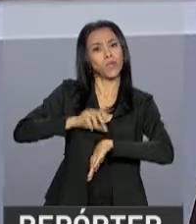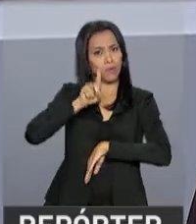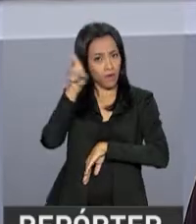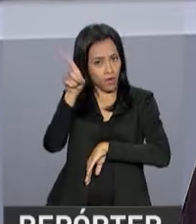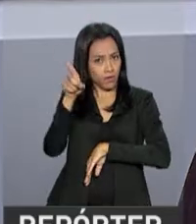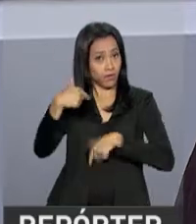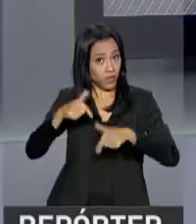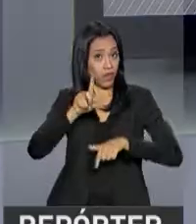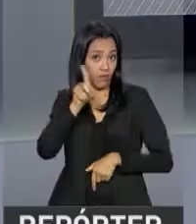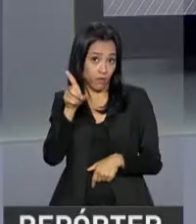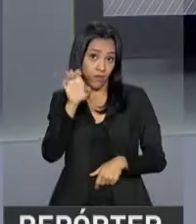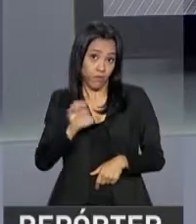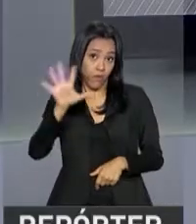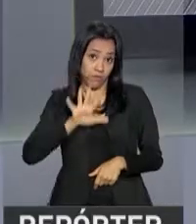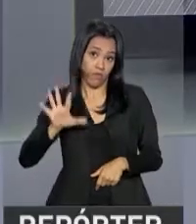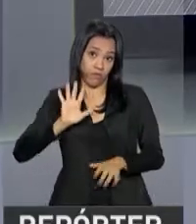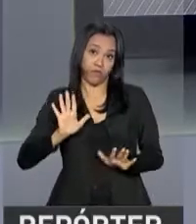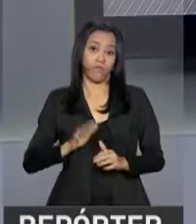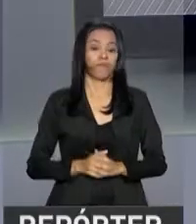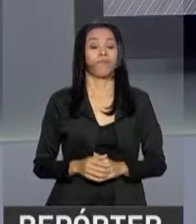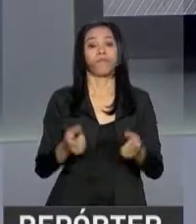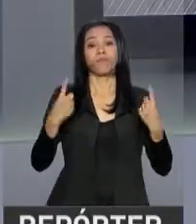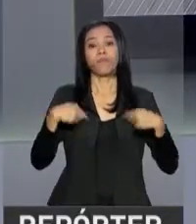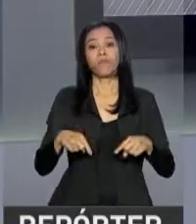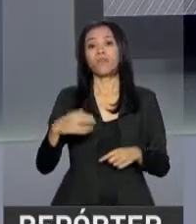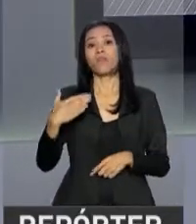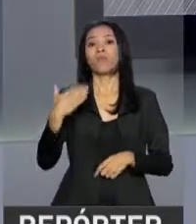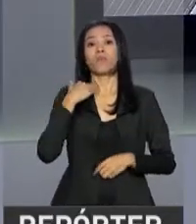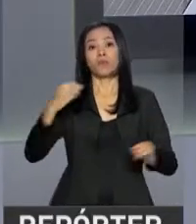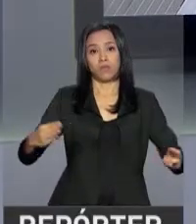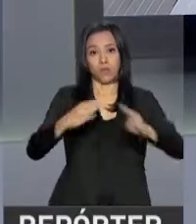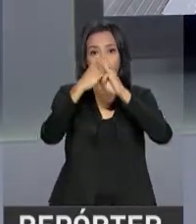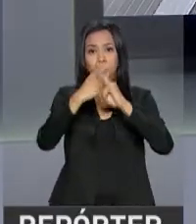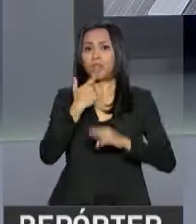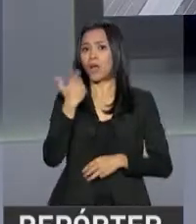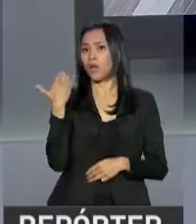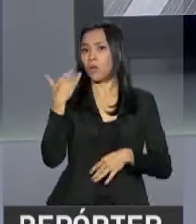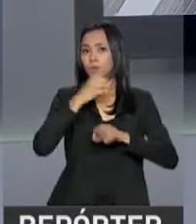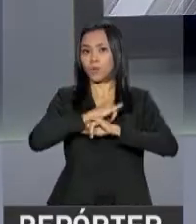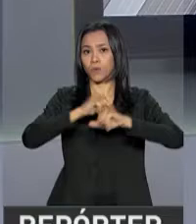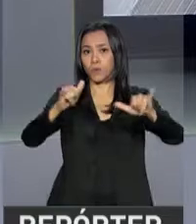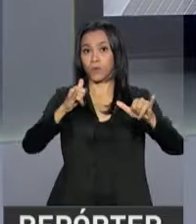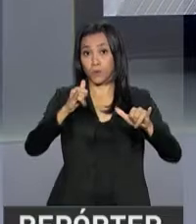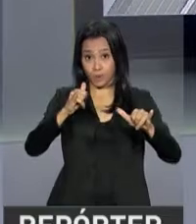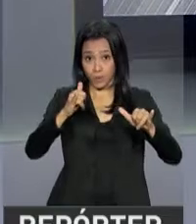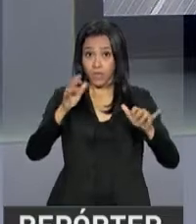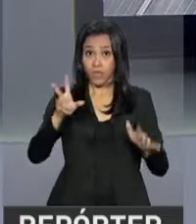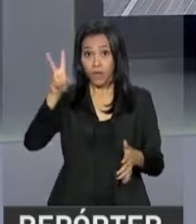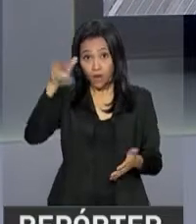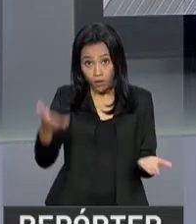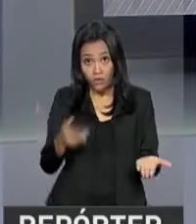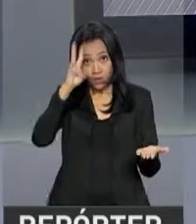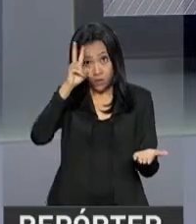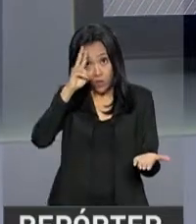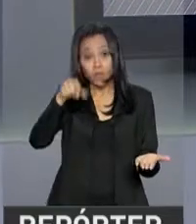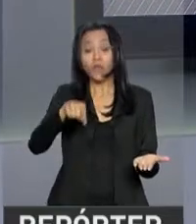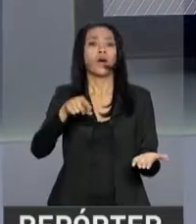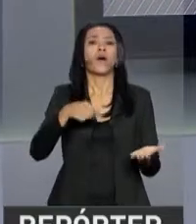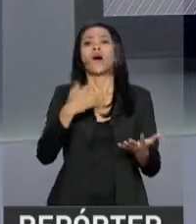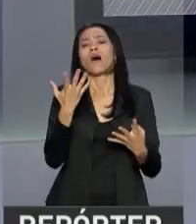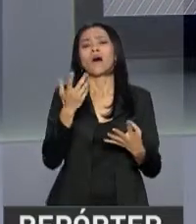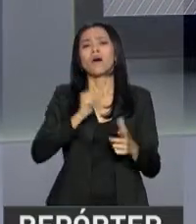europeu a caixa econômica federal anunciou nesta segunda feira a redução dos juros para financiamento da casa própria